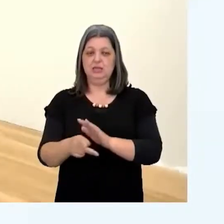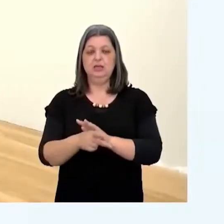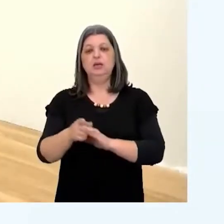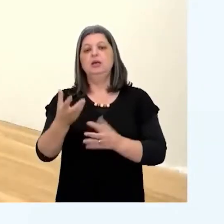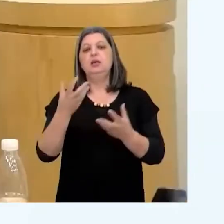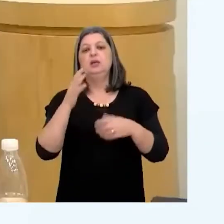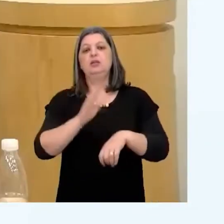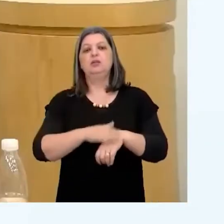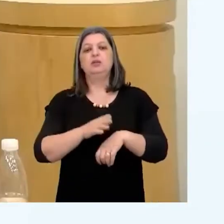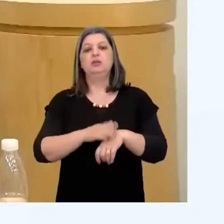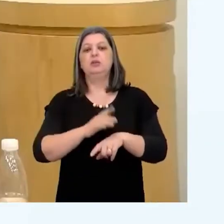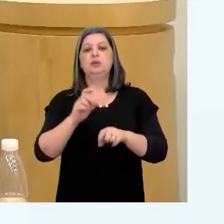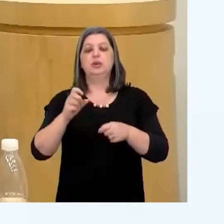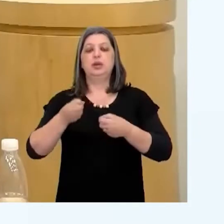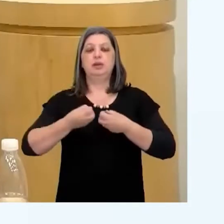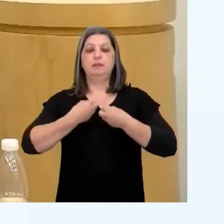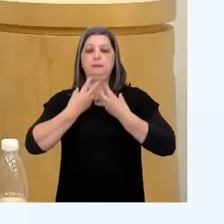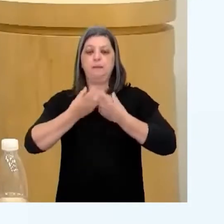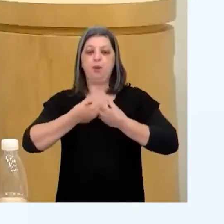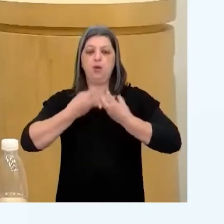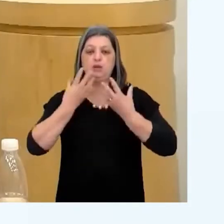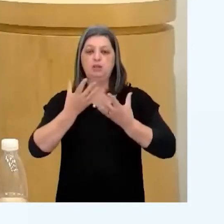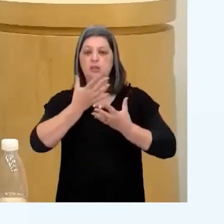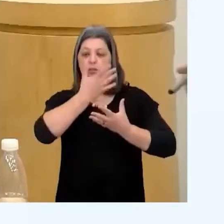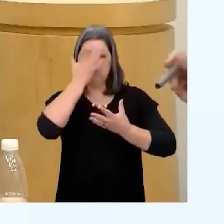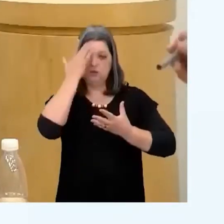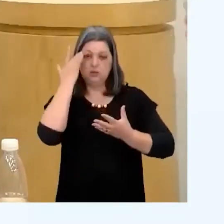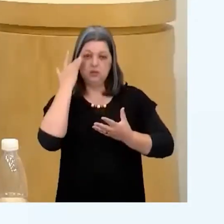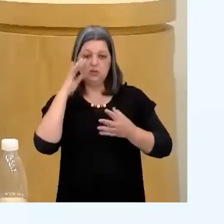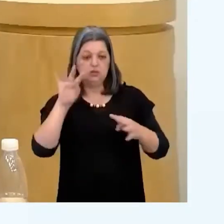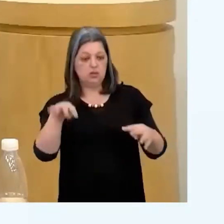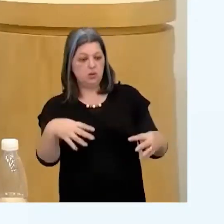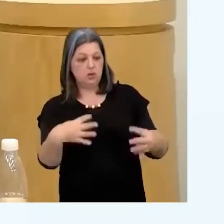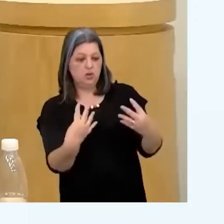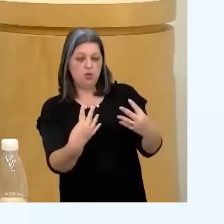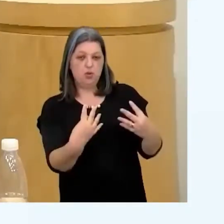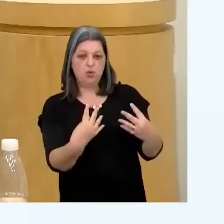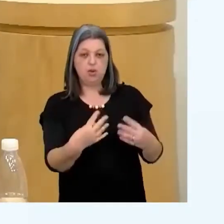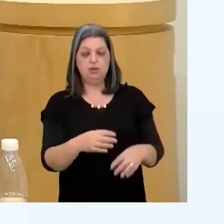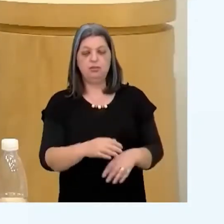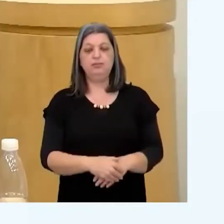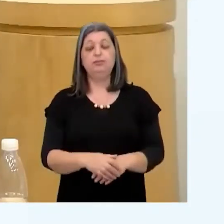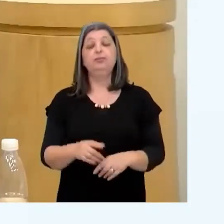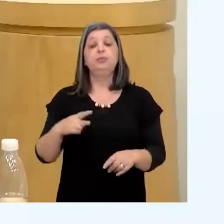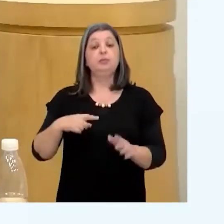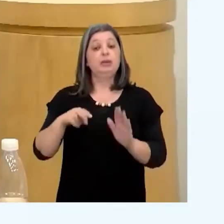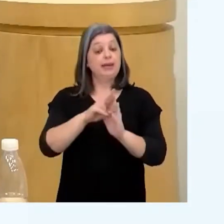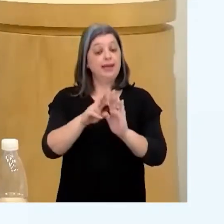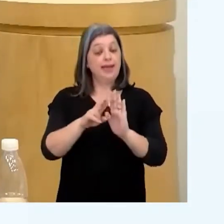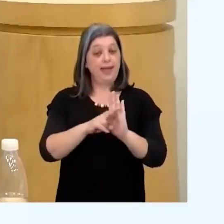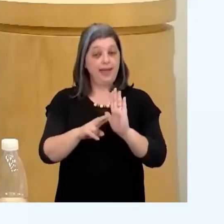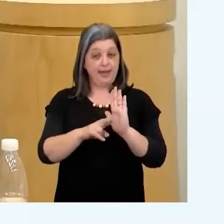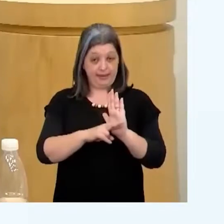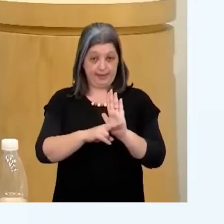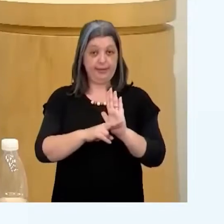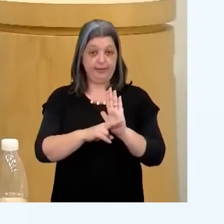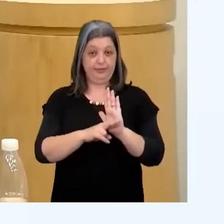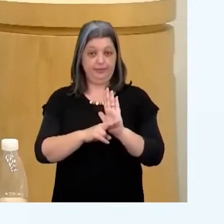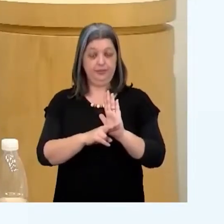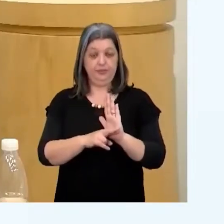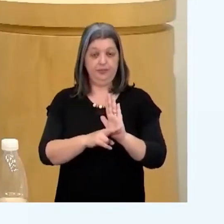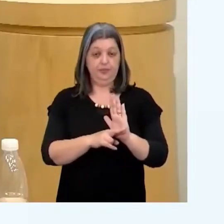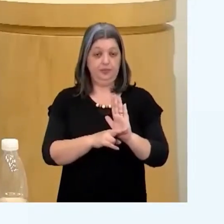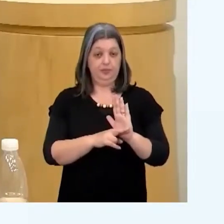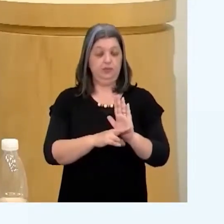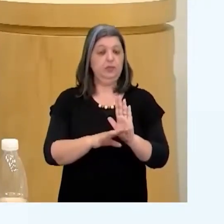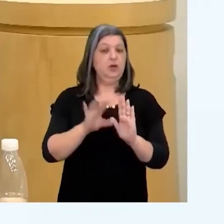uma poesia que fosse mais atraente, atrativa para as pessoas. Então ele colocou algumas regras. Começou, mas na verdade uma regra só